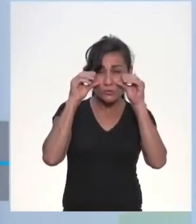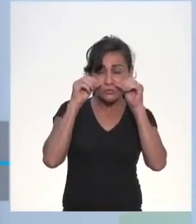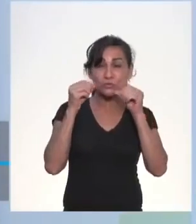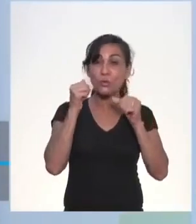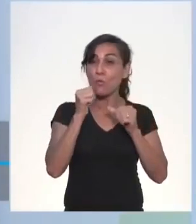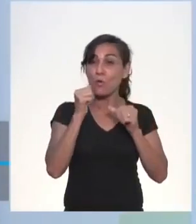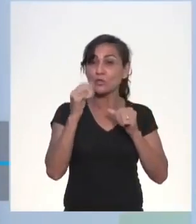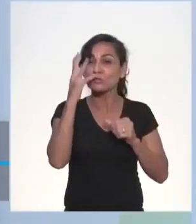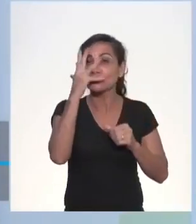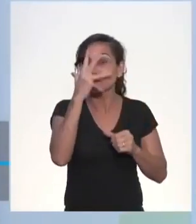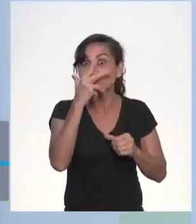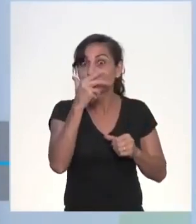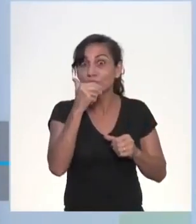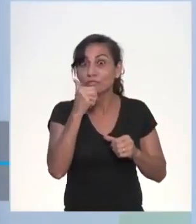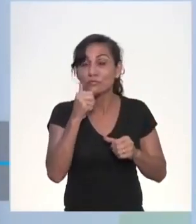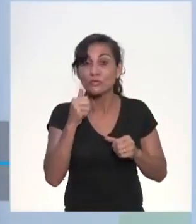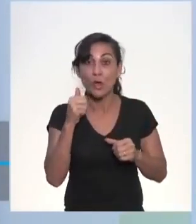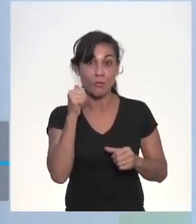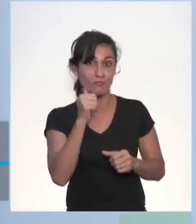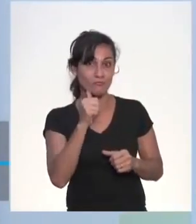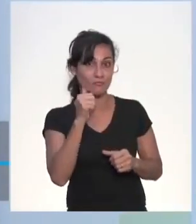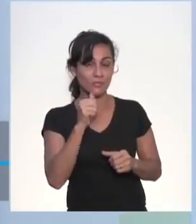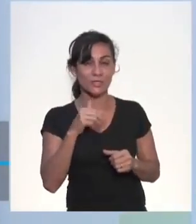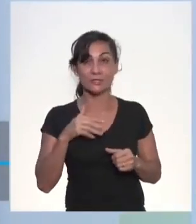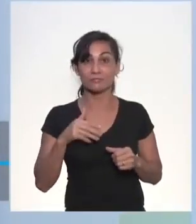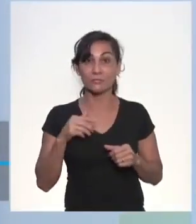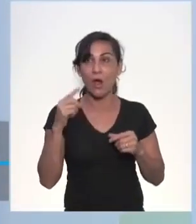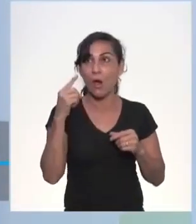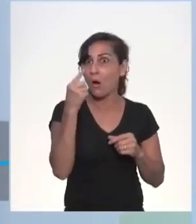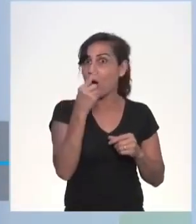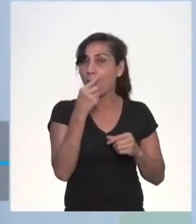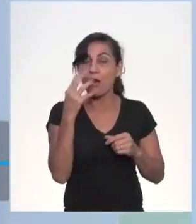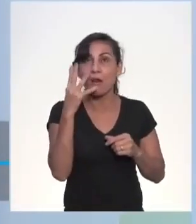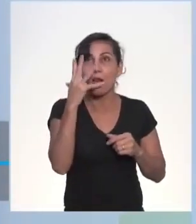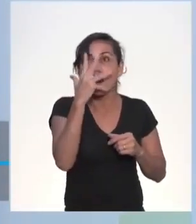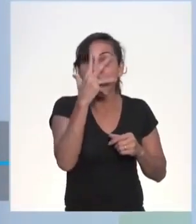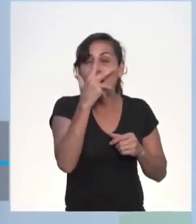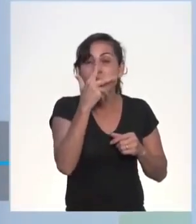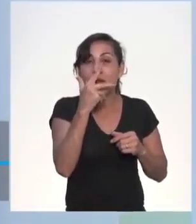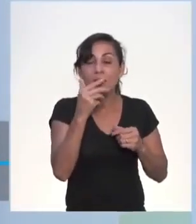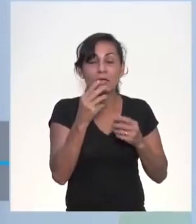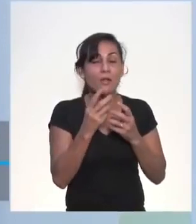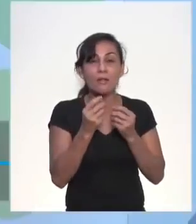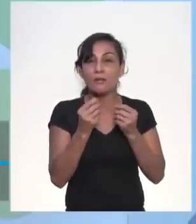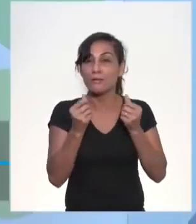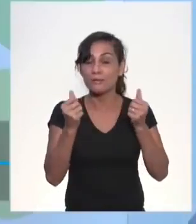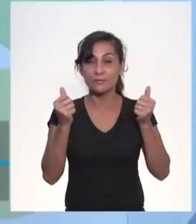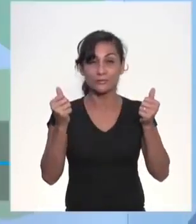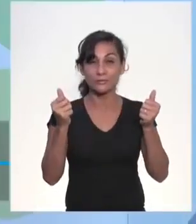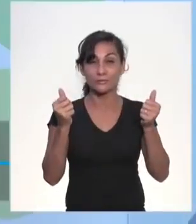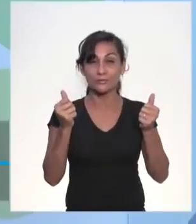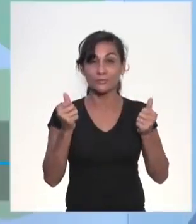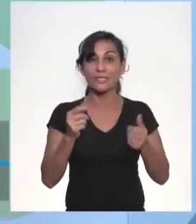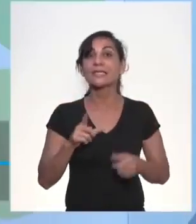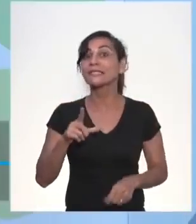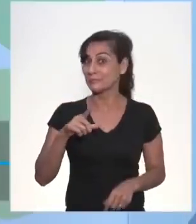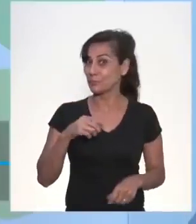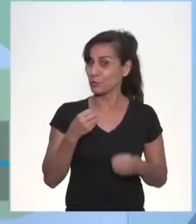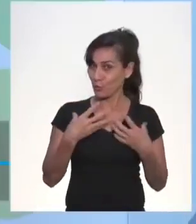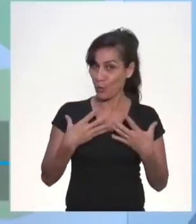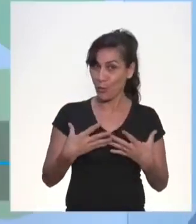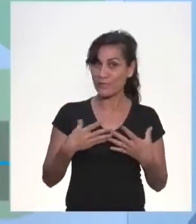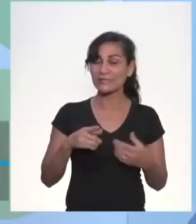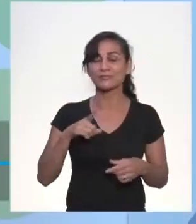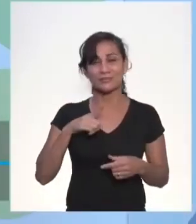moça bonita, uma mulher serena, olhos lindos, tão puros. Muito bem, muito bem. Então, existe aí